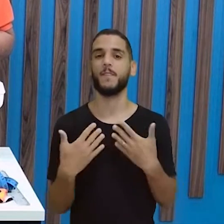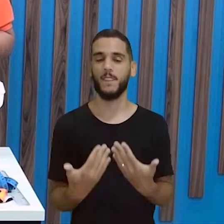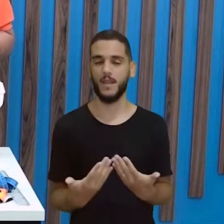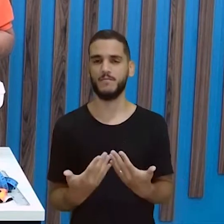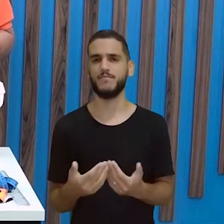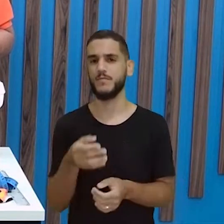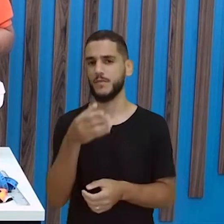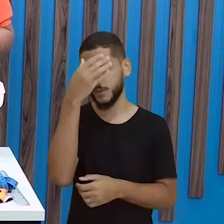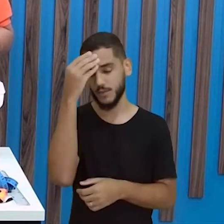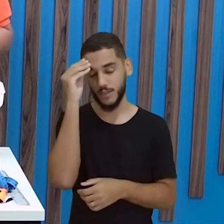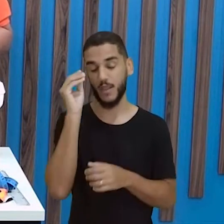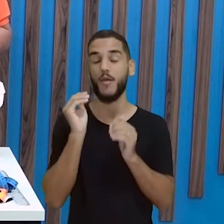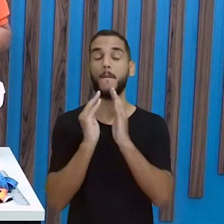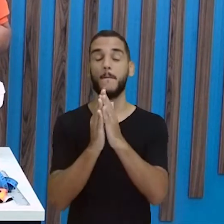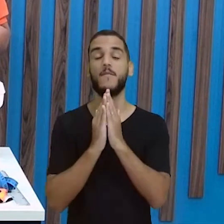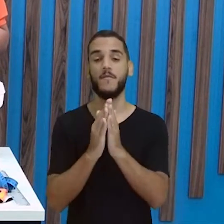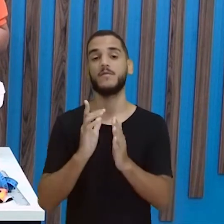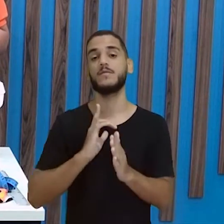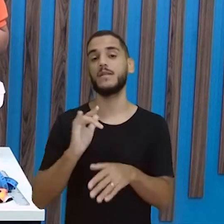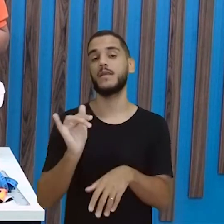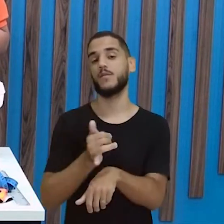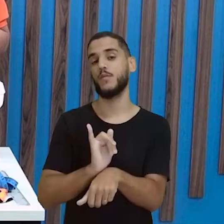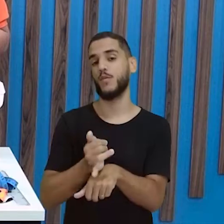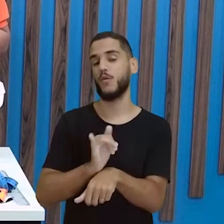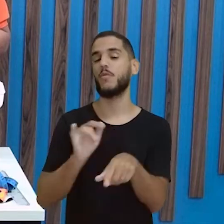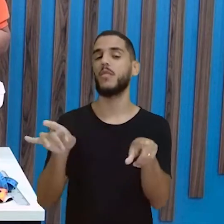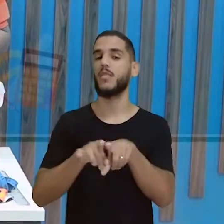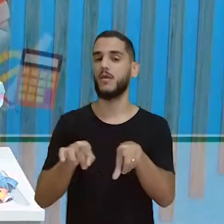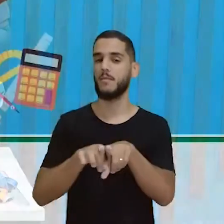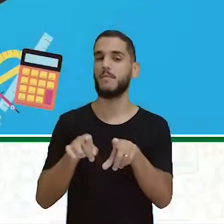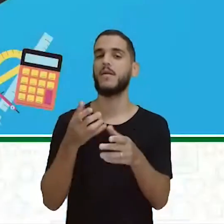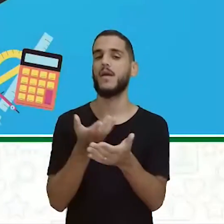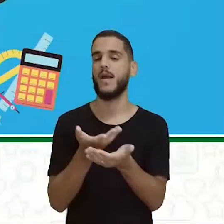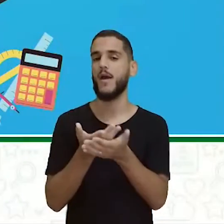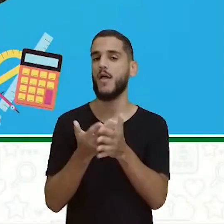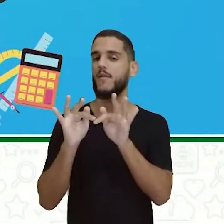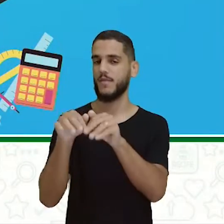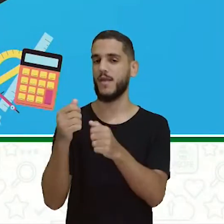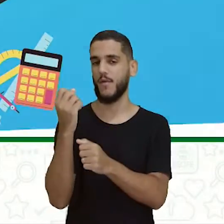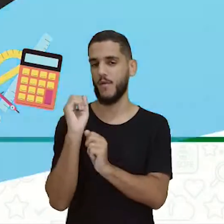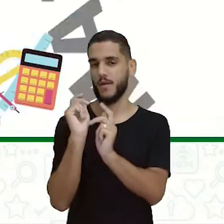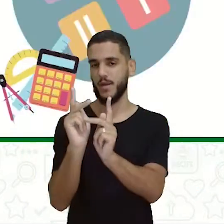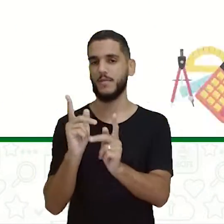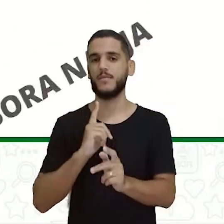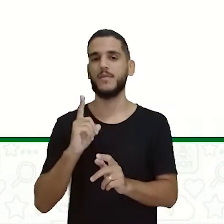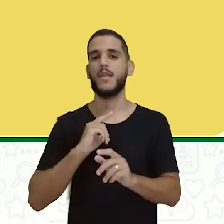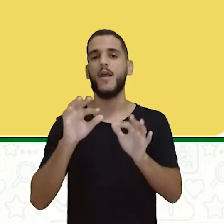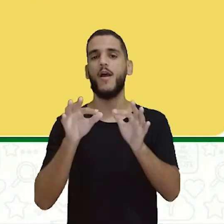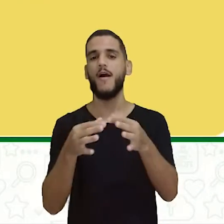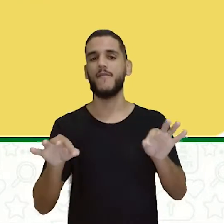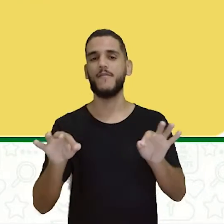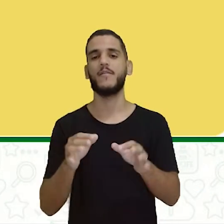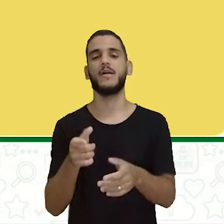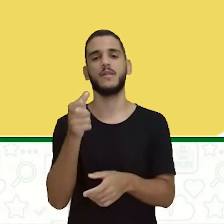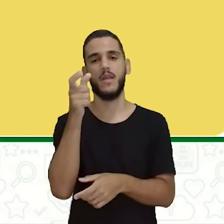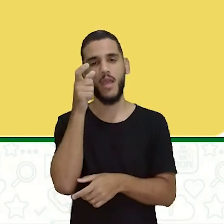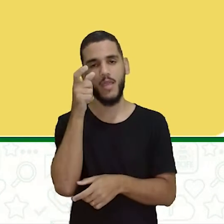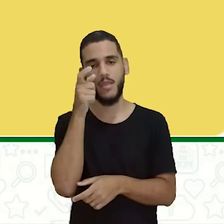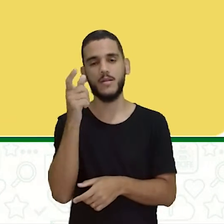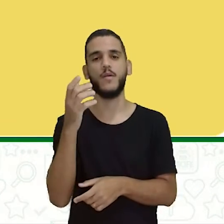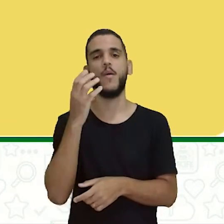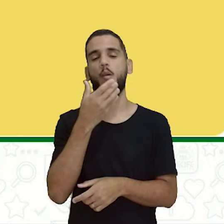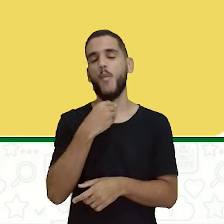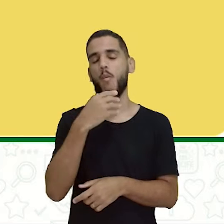não esqueçam que essa aula vai estar no YouTube assim que terminar. E eu trouxe uma frase bem interessante de